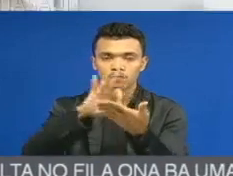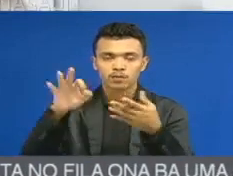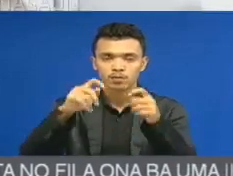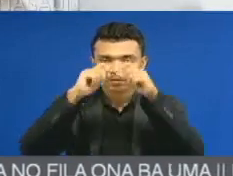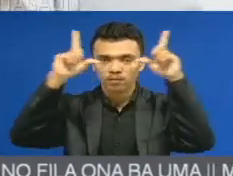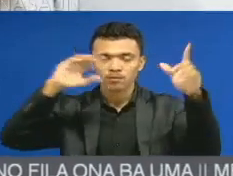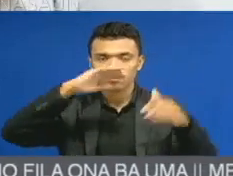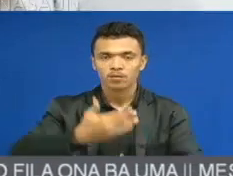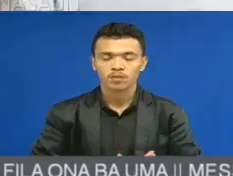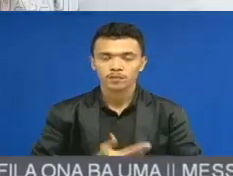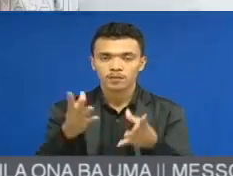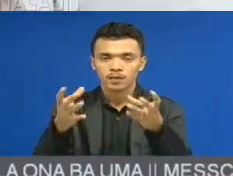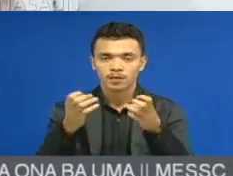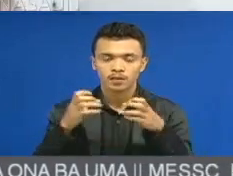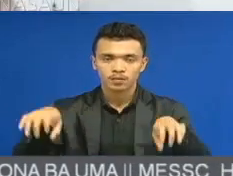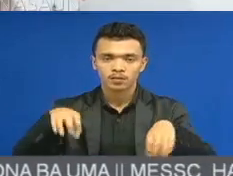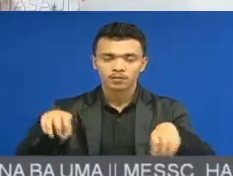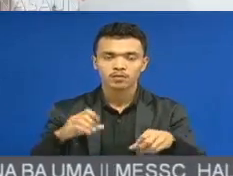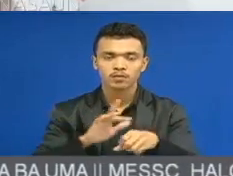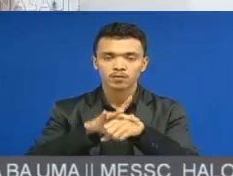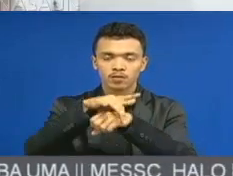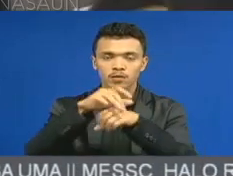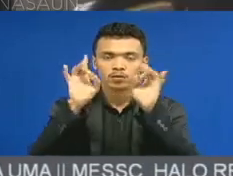hakarak servisu iha Australia nune la bela